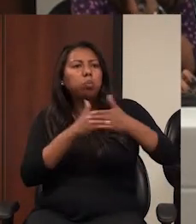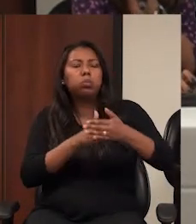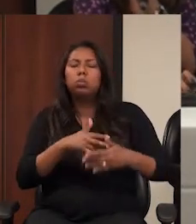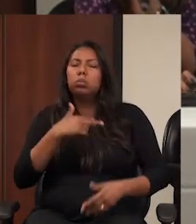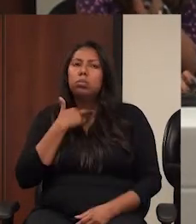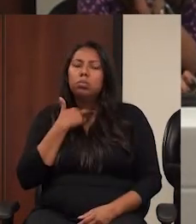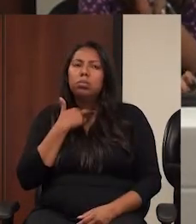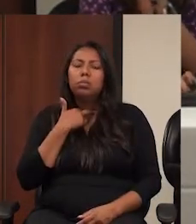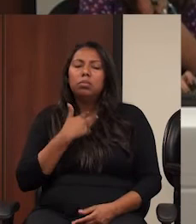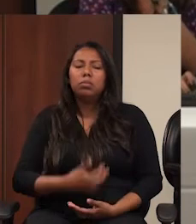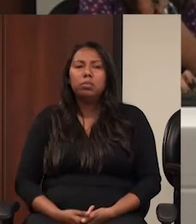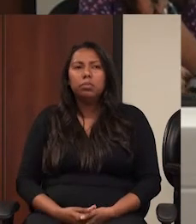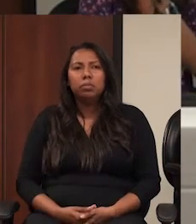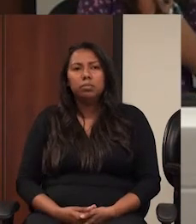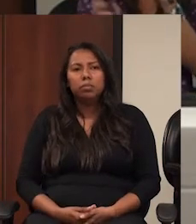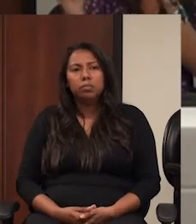Então,